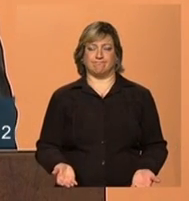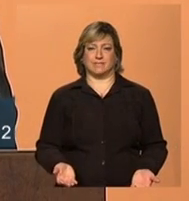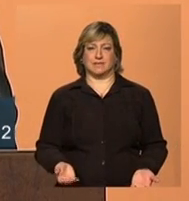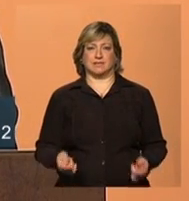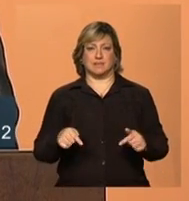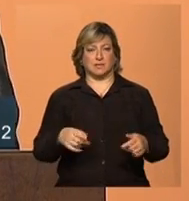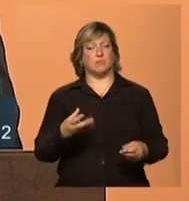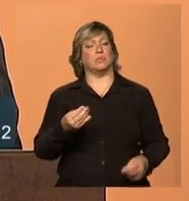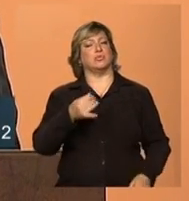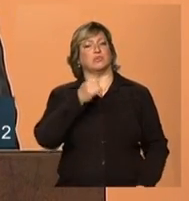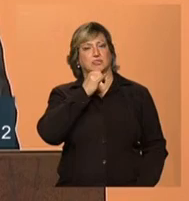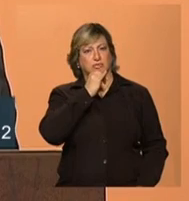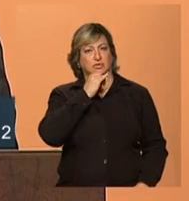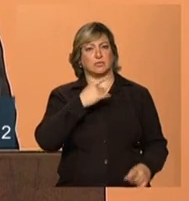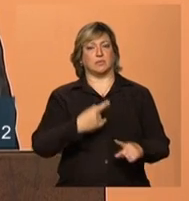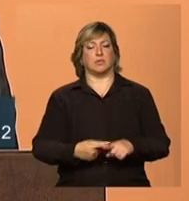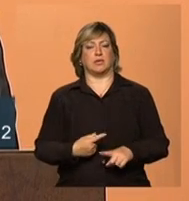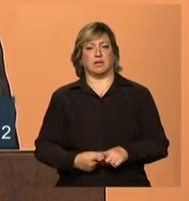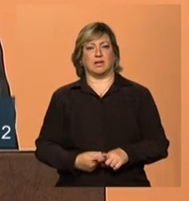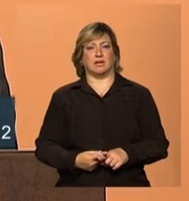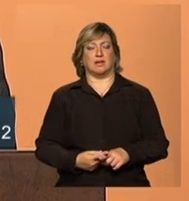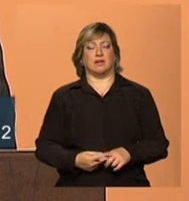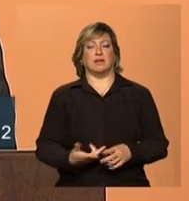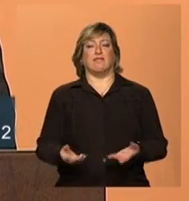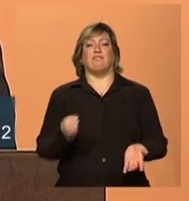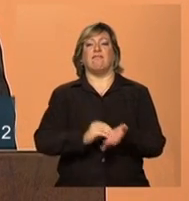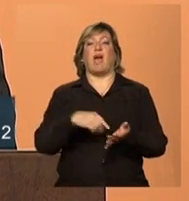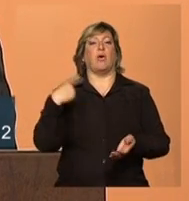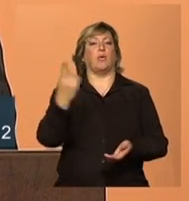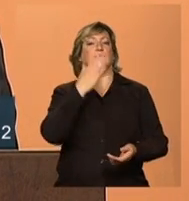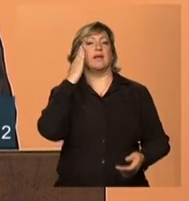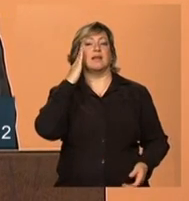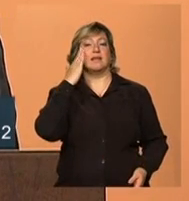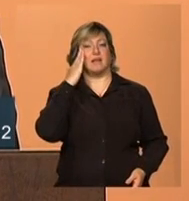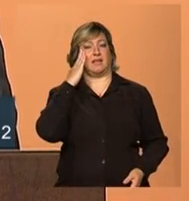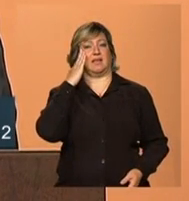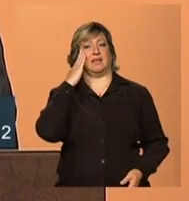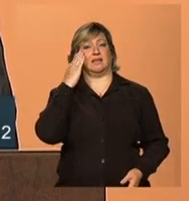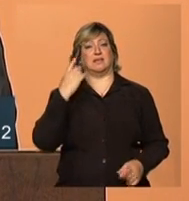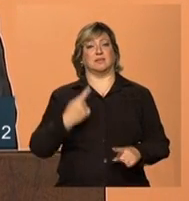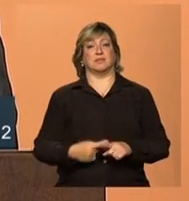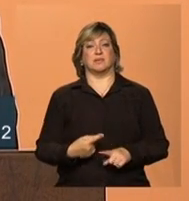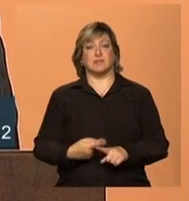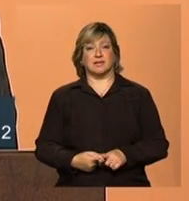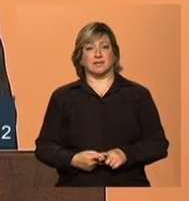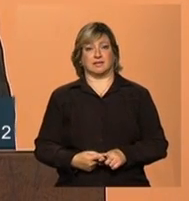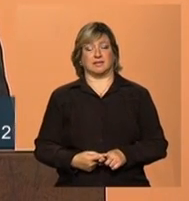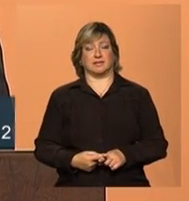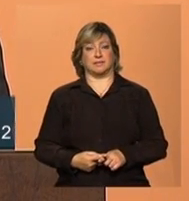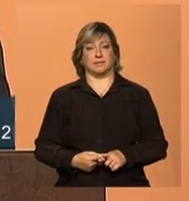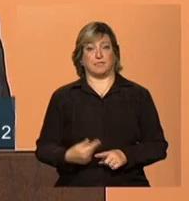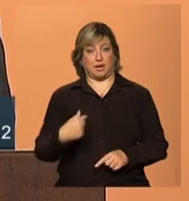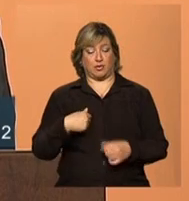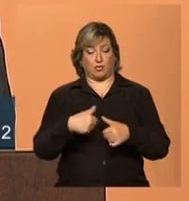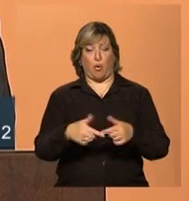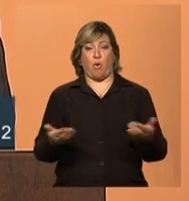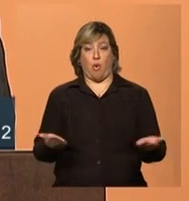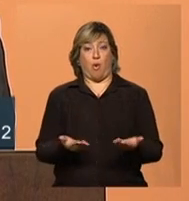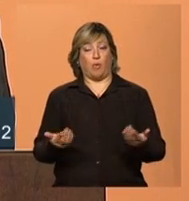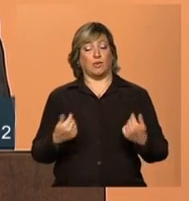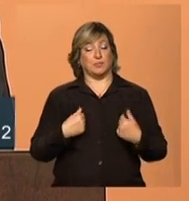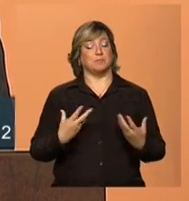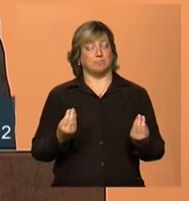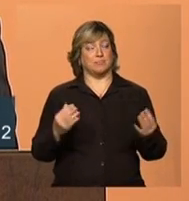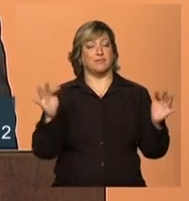Simplesmente por um motivo da falta de consciência e que eu estou hoje muito